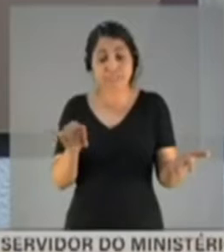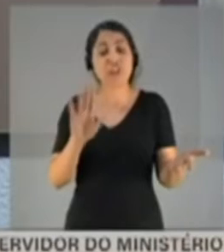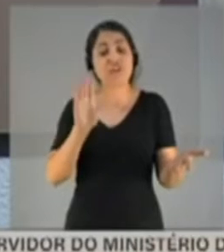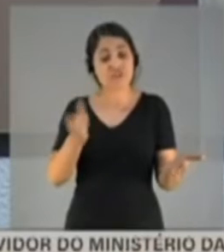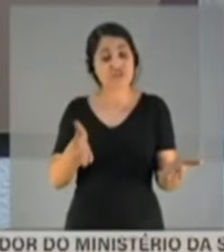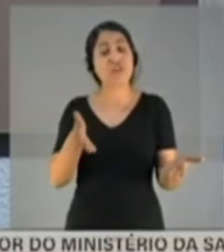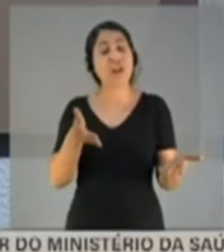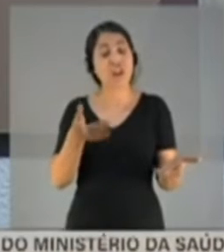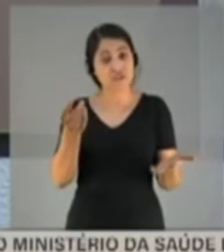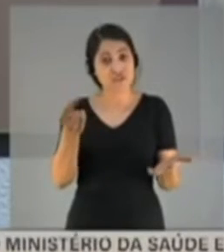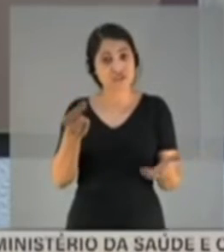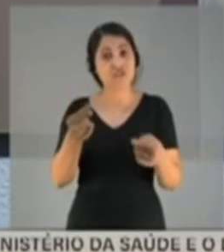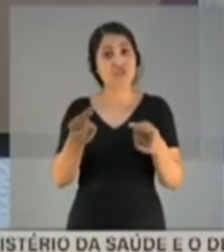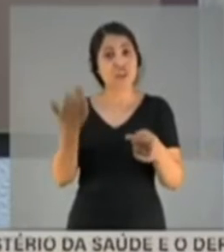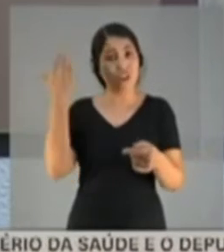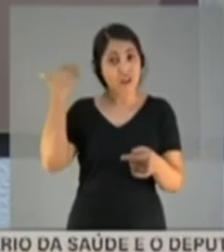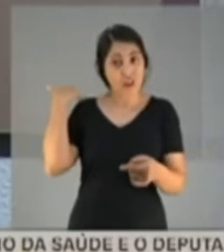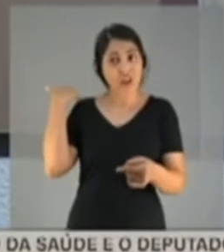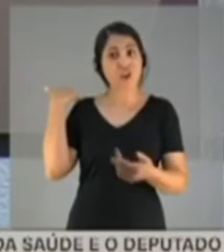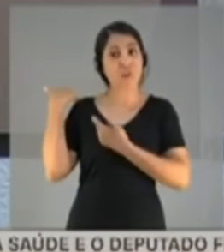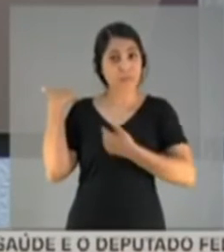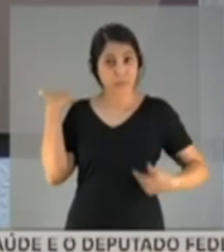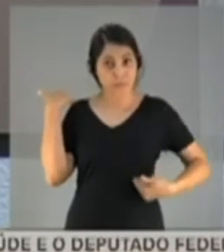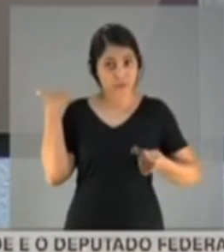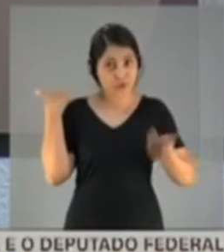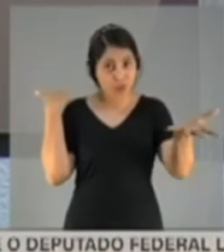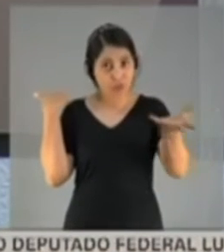recebeu no passado recurso público e não entregou também